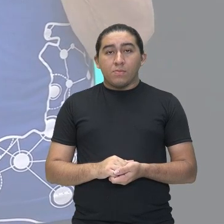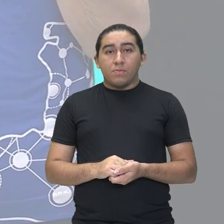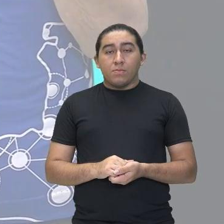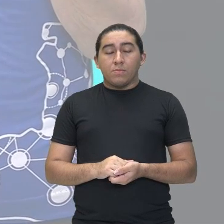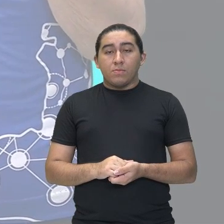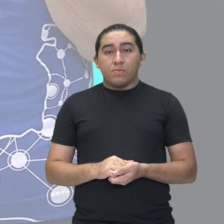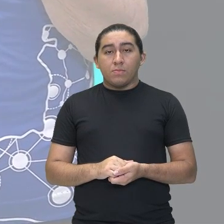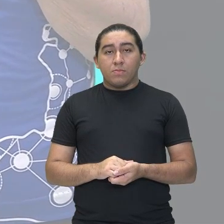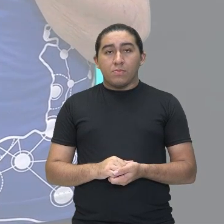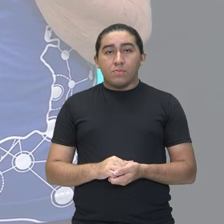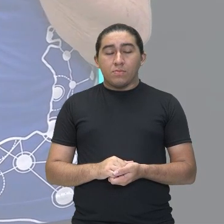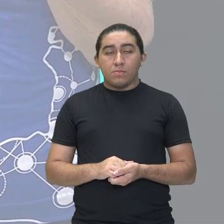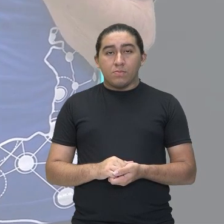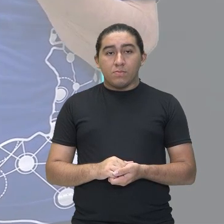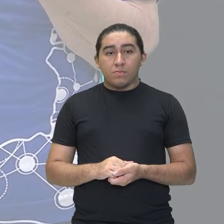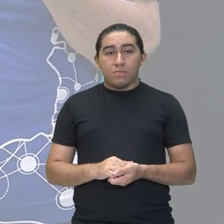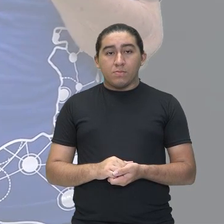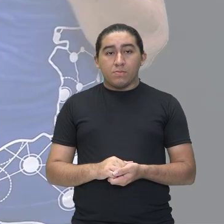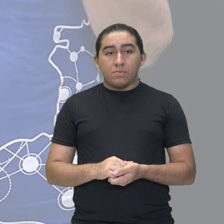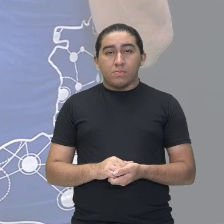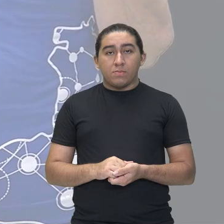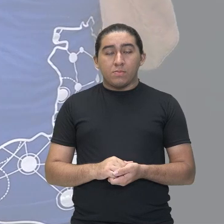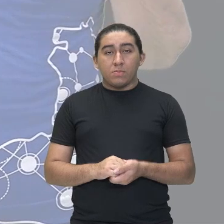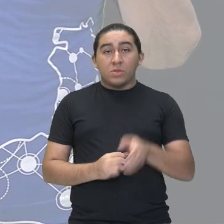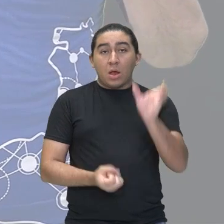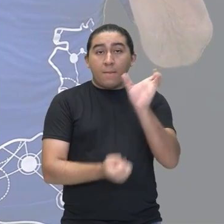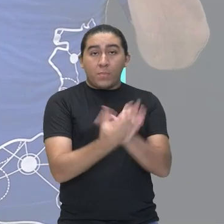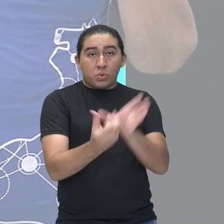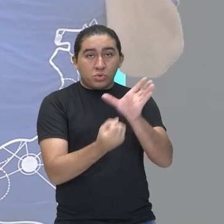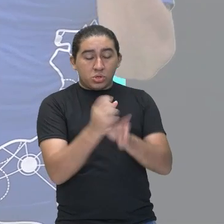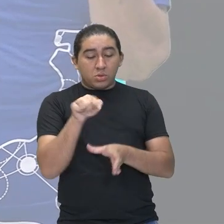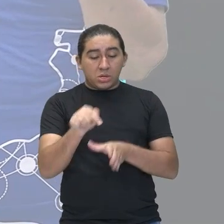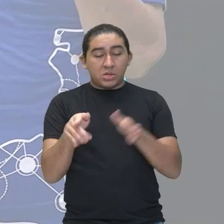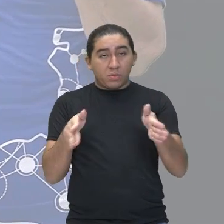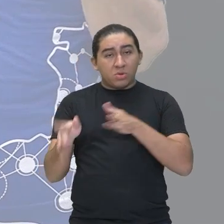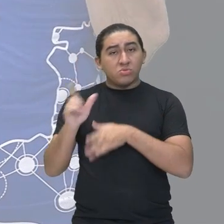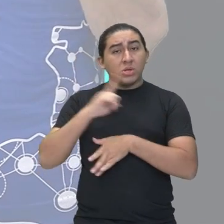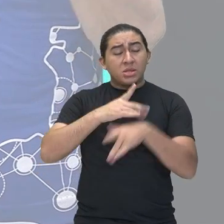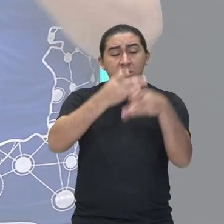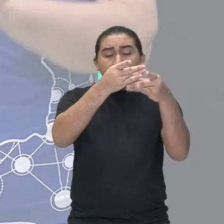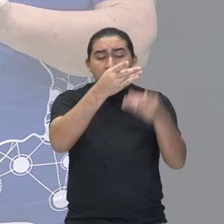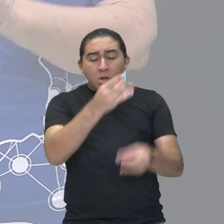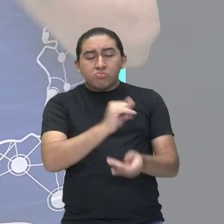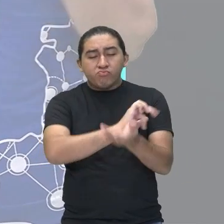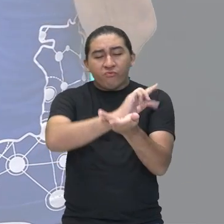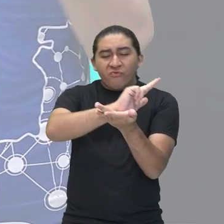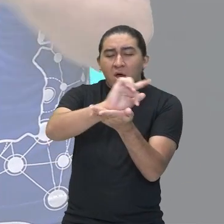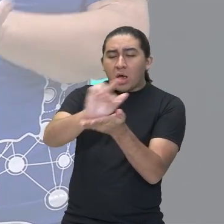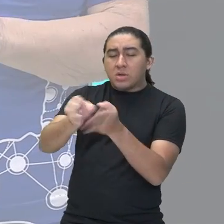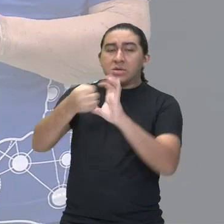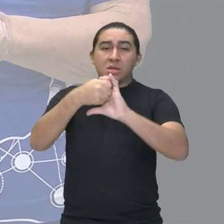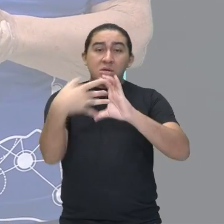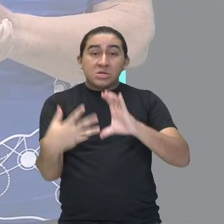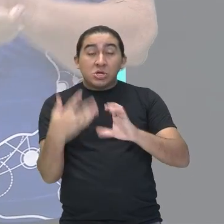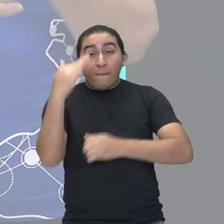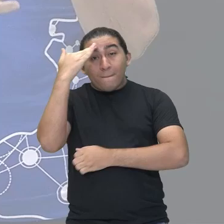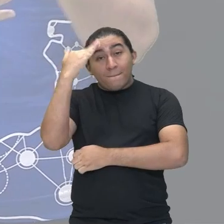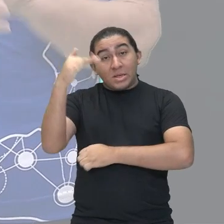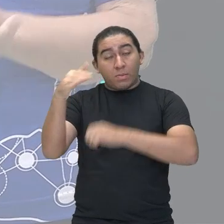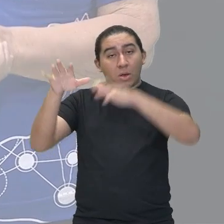barroca ela é cheia de detalhes, cheia de nuances, especialmente as